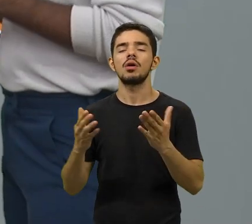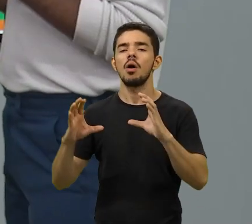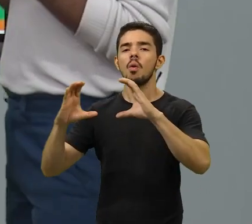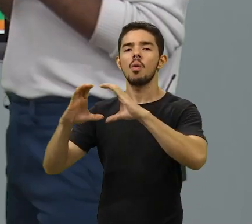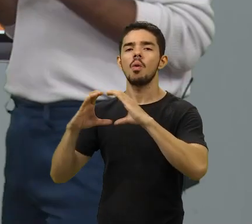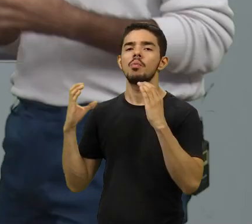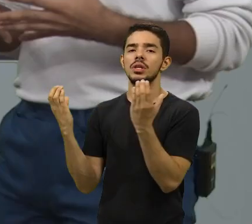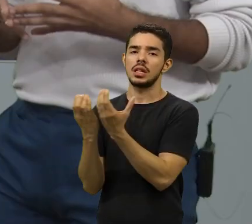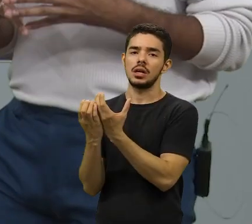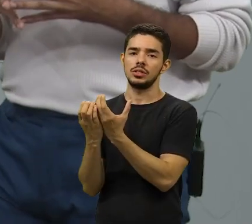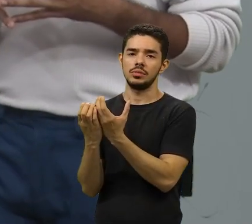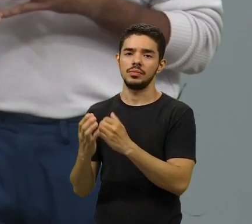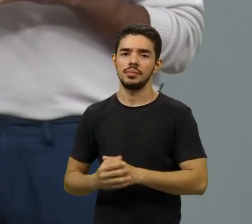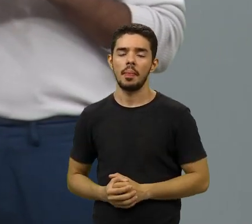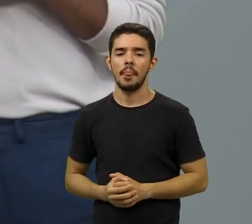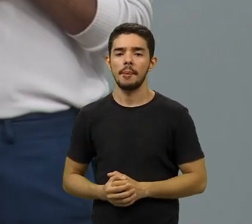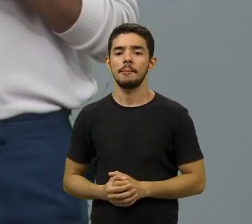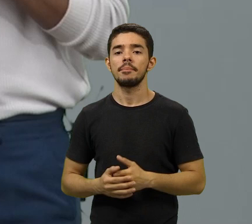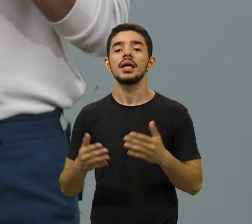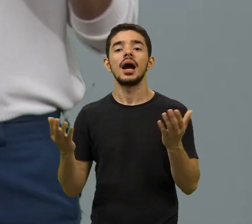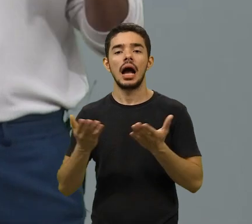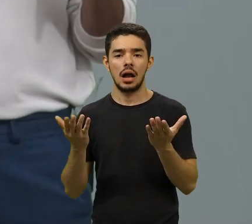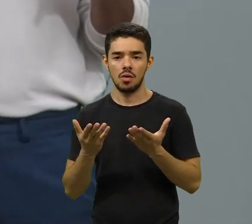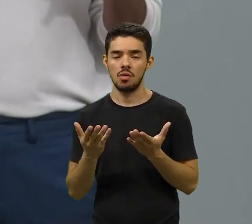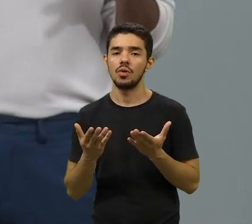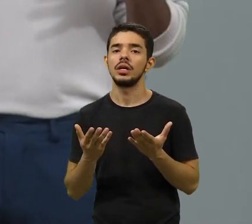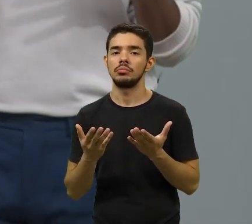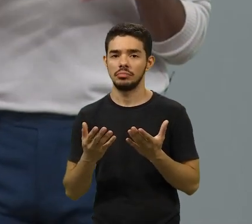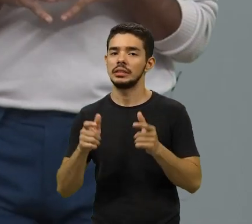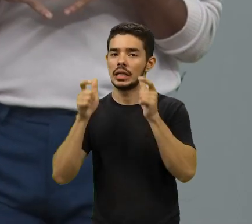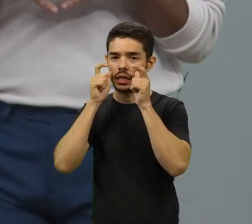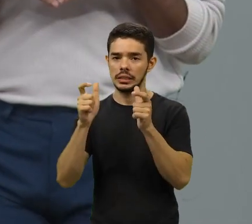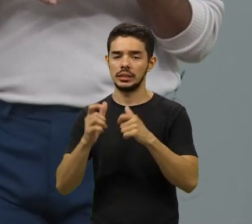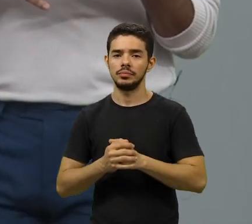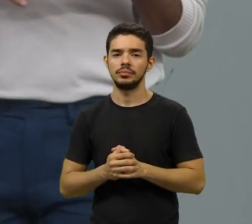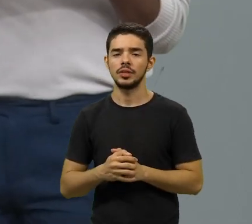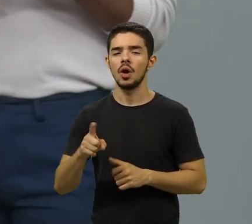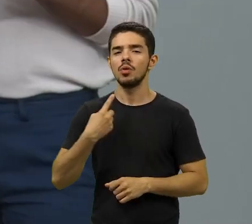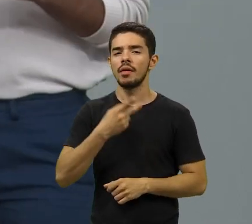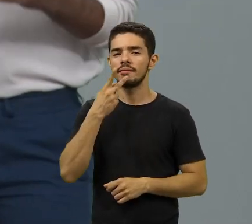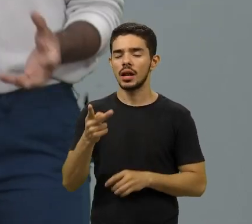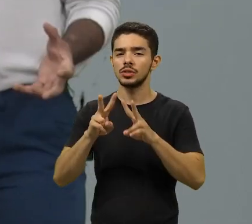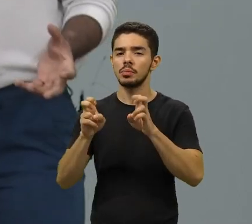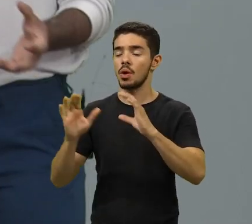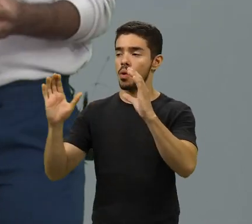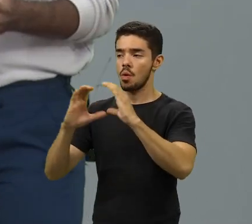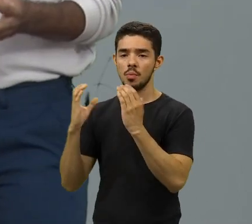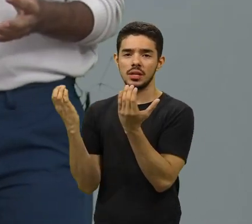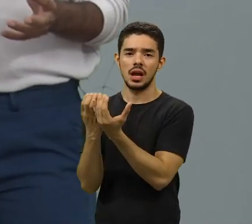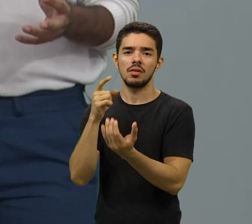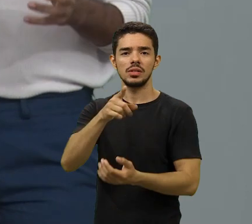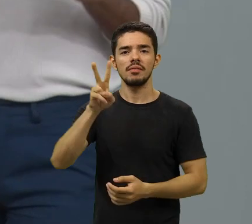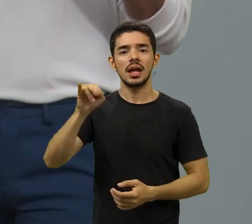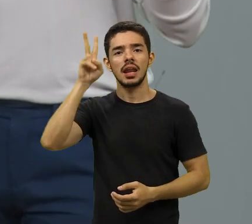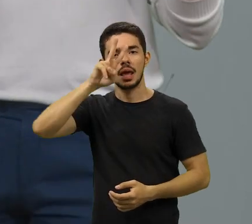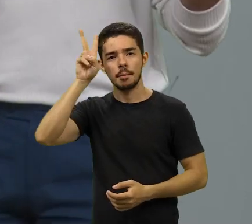Agora, a comunidade. Agora nós vamos entrar aqui num ponto bastante interessante. Quando nós falamos de comunidade, você sempre